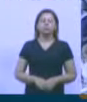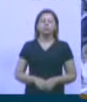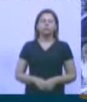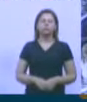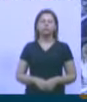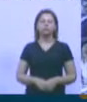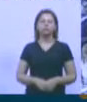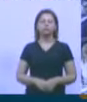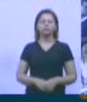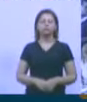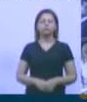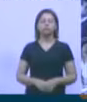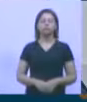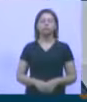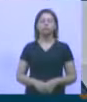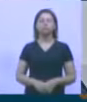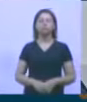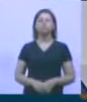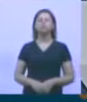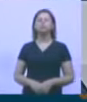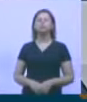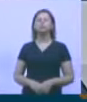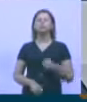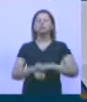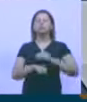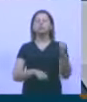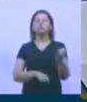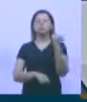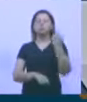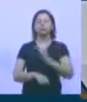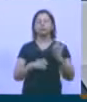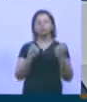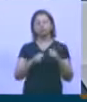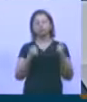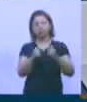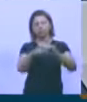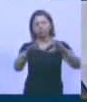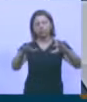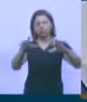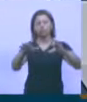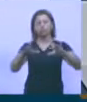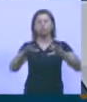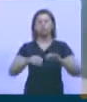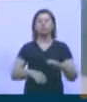and attacks of the enemy. E acima de tudo isso, nós precisamos de libertação.